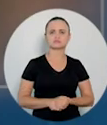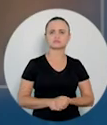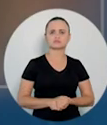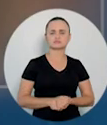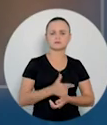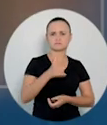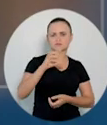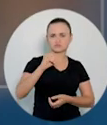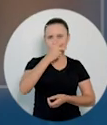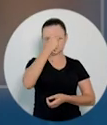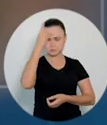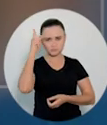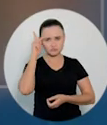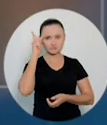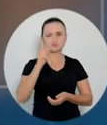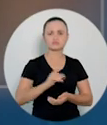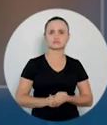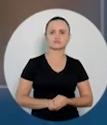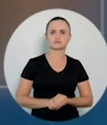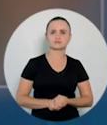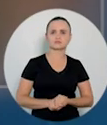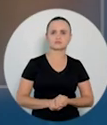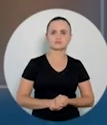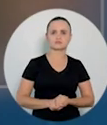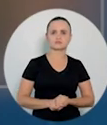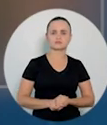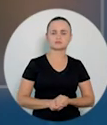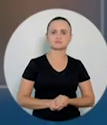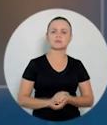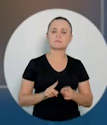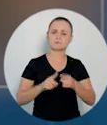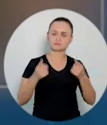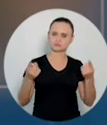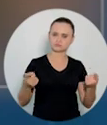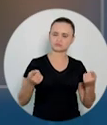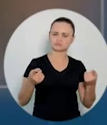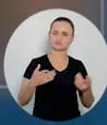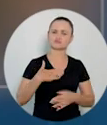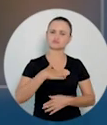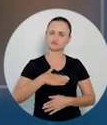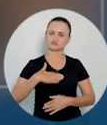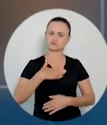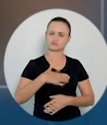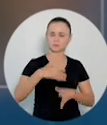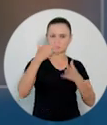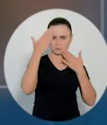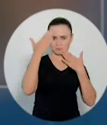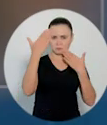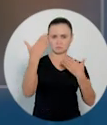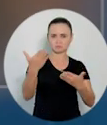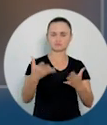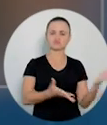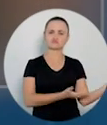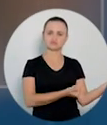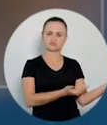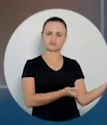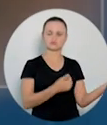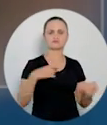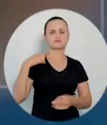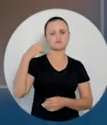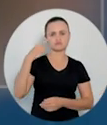tomei a liberdade de distribuir a Vossa Excelência, não sem antes cumprimentar o jovem advogado que assomou pela primeira vez a